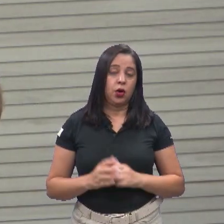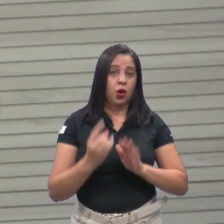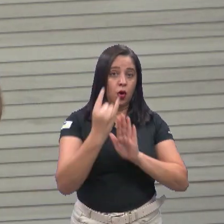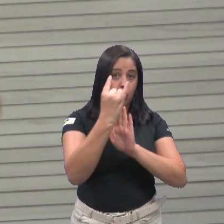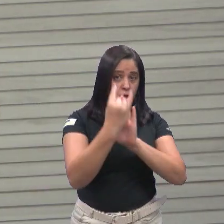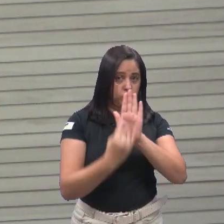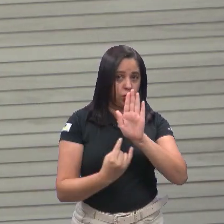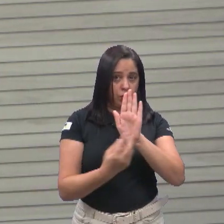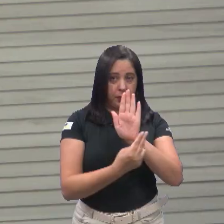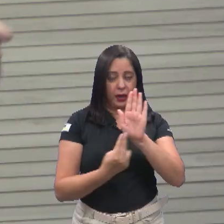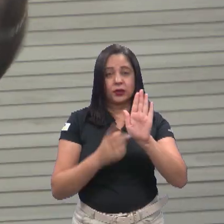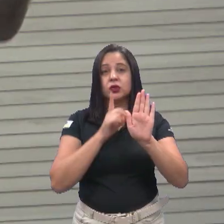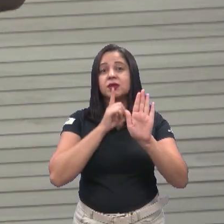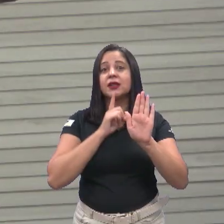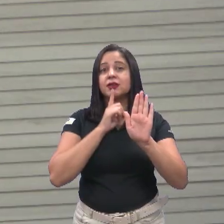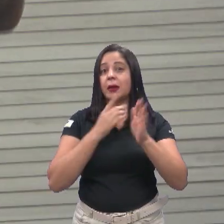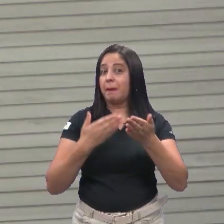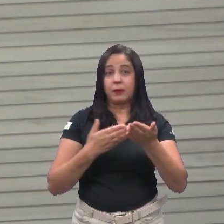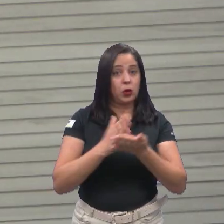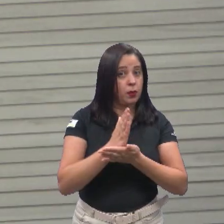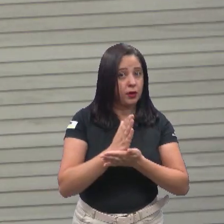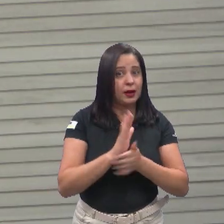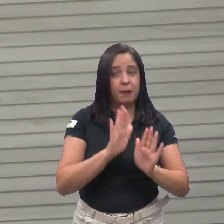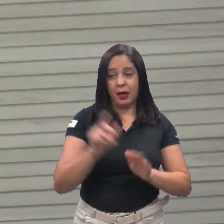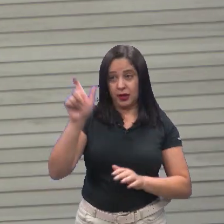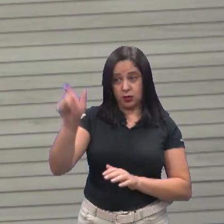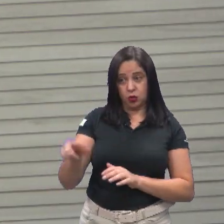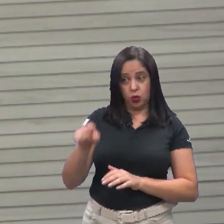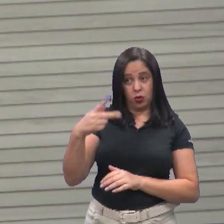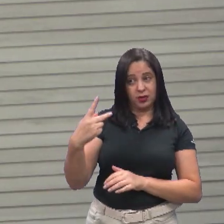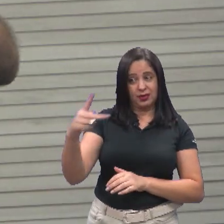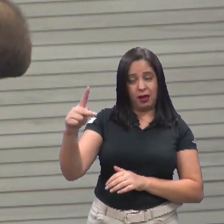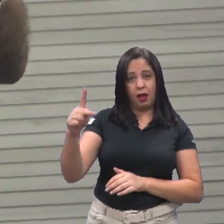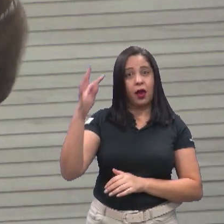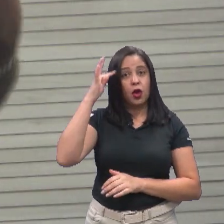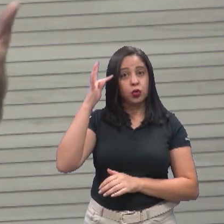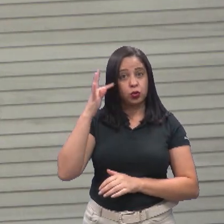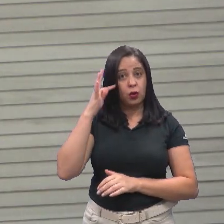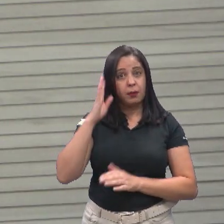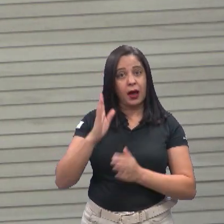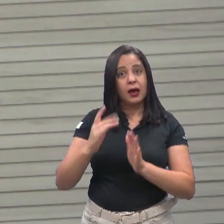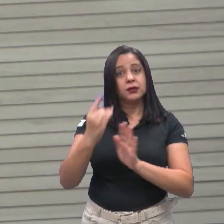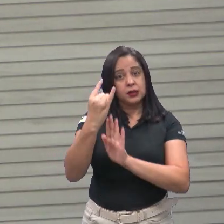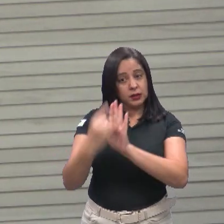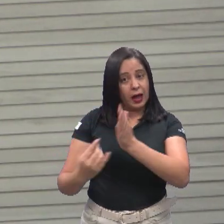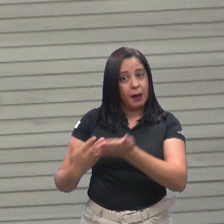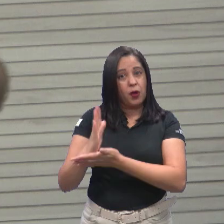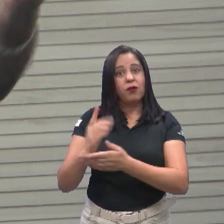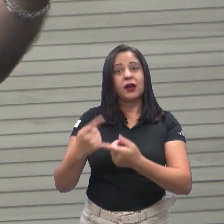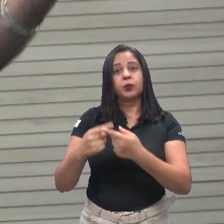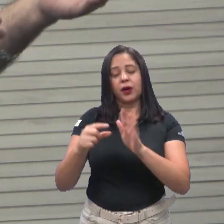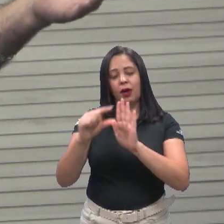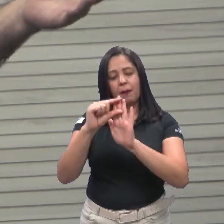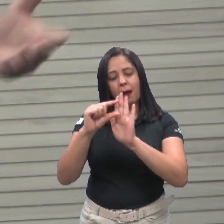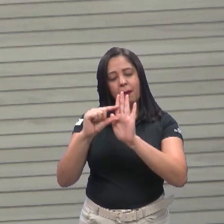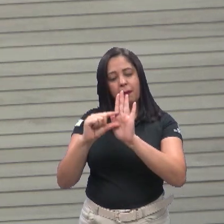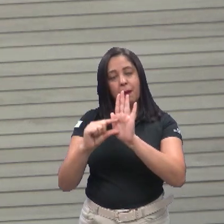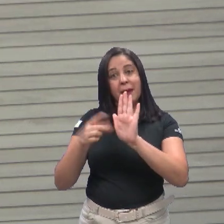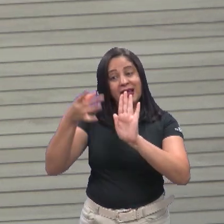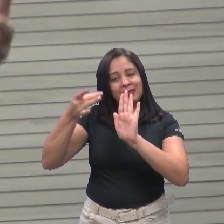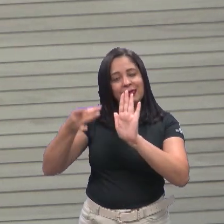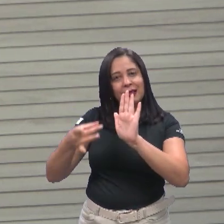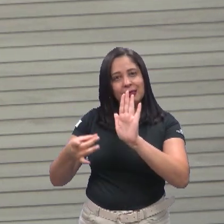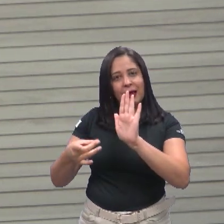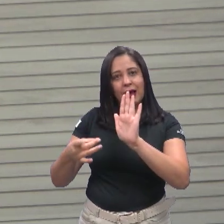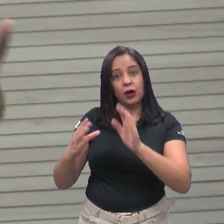vereador Sérgio Camargo, porém, nós aprovamos da Juliana, do Tomás, que estavam mais completos, né? Infelizmente, alguns portais